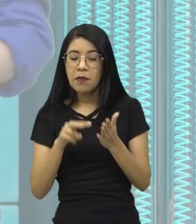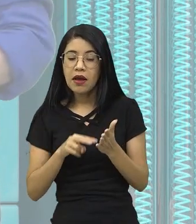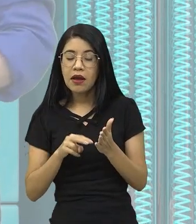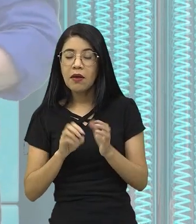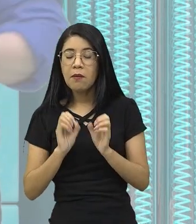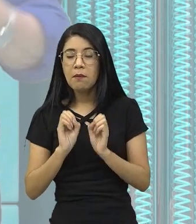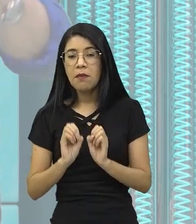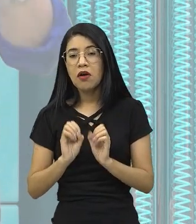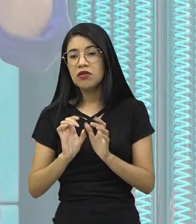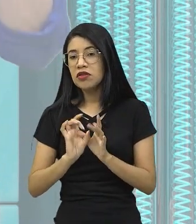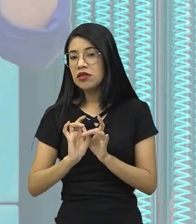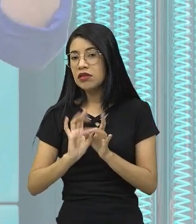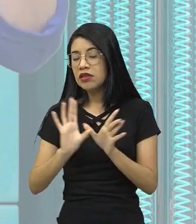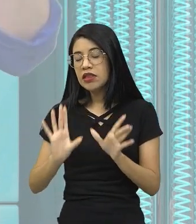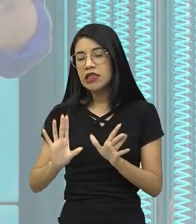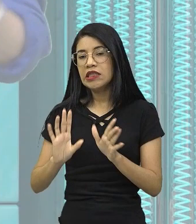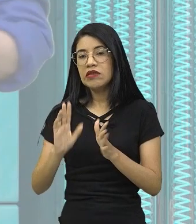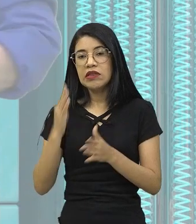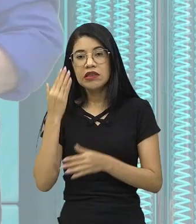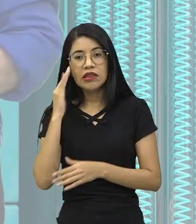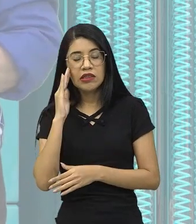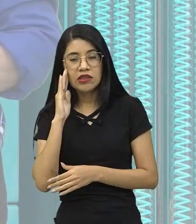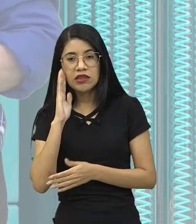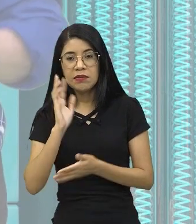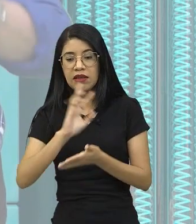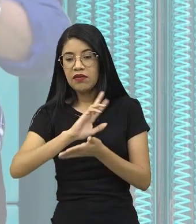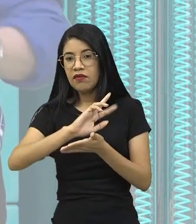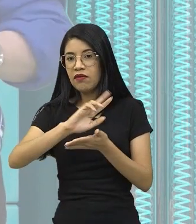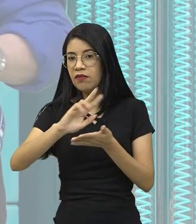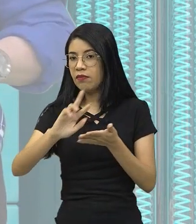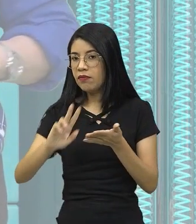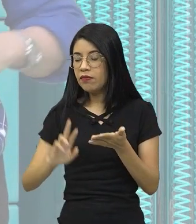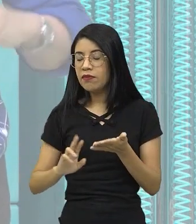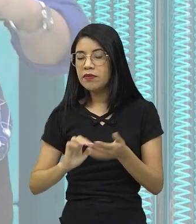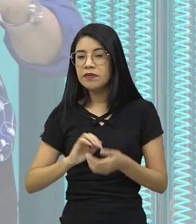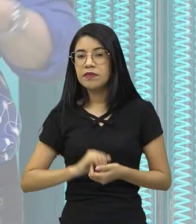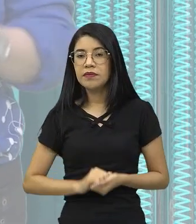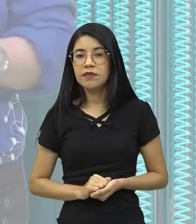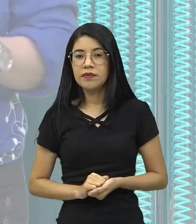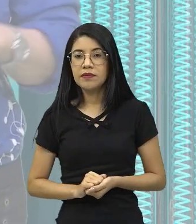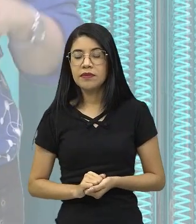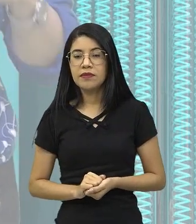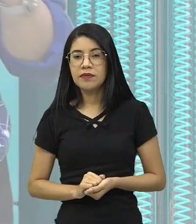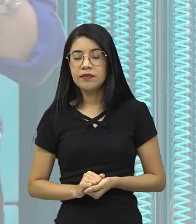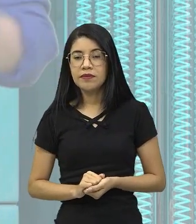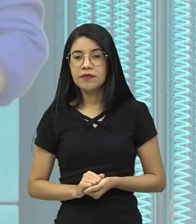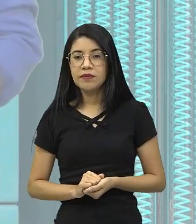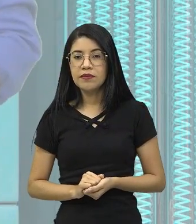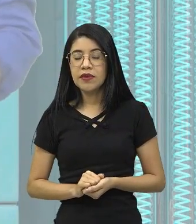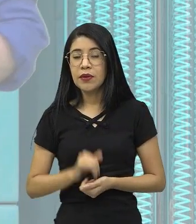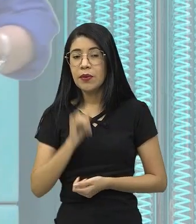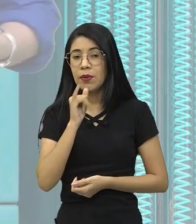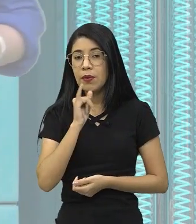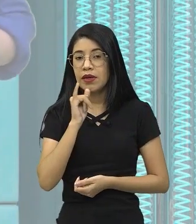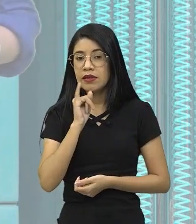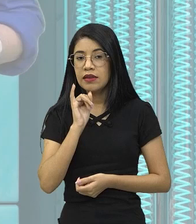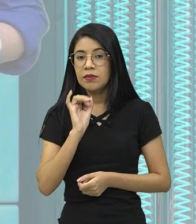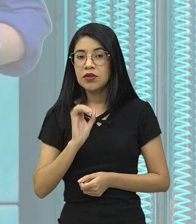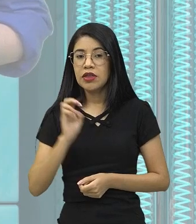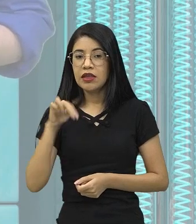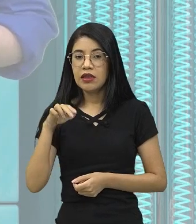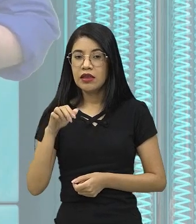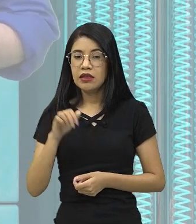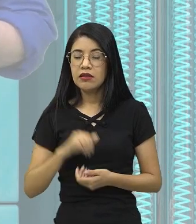N interpretações, N produções de sentido, certo? Vamos ver, então, o exemplo